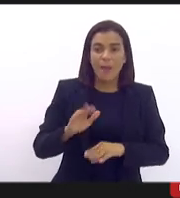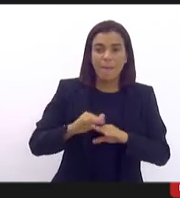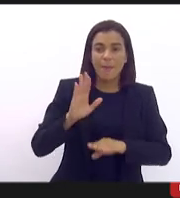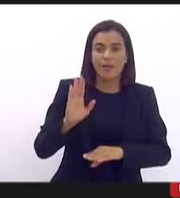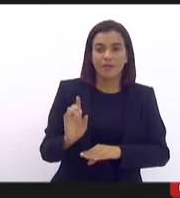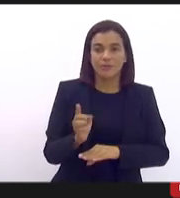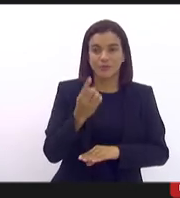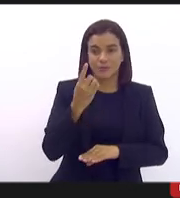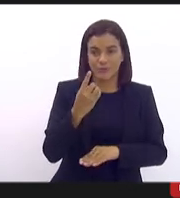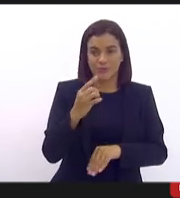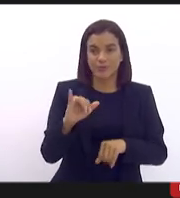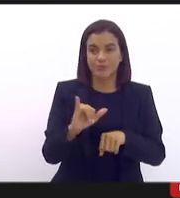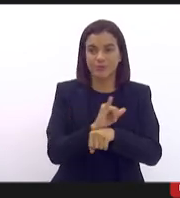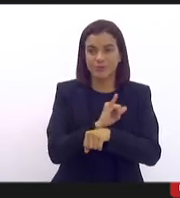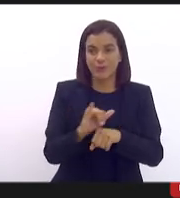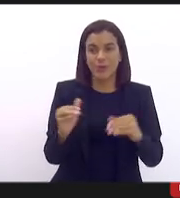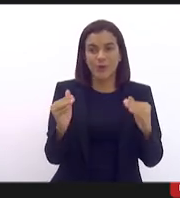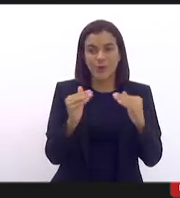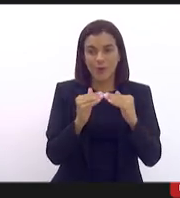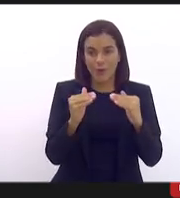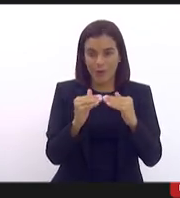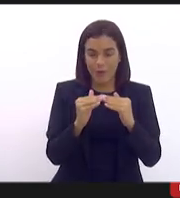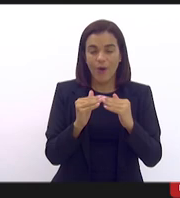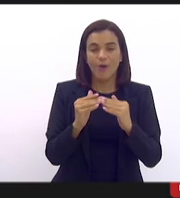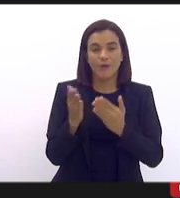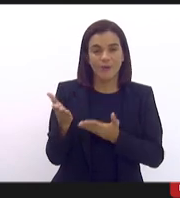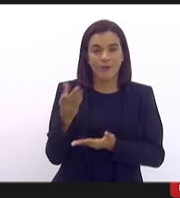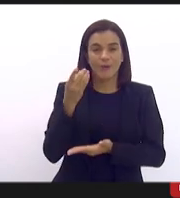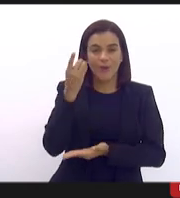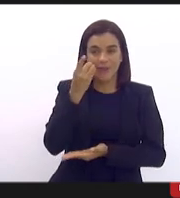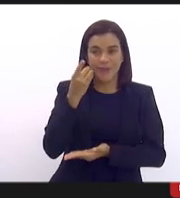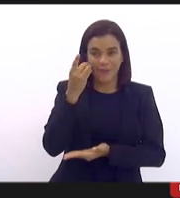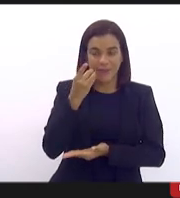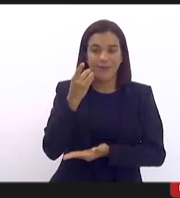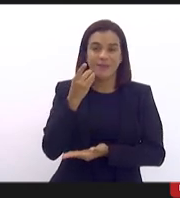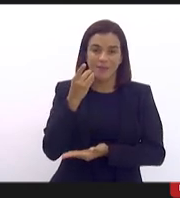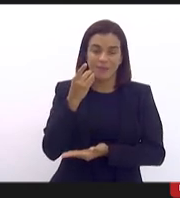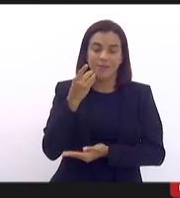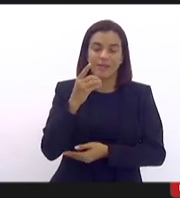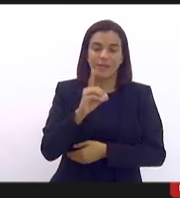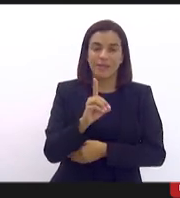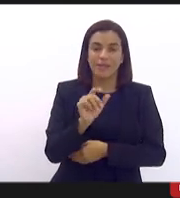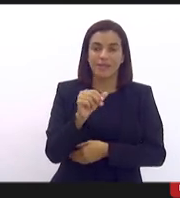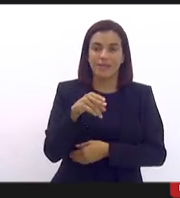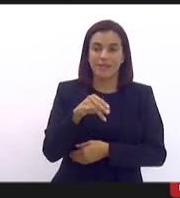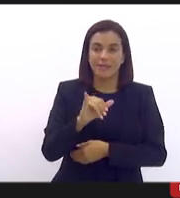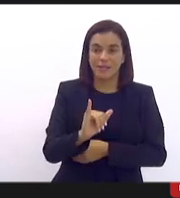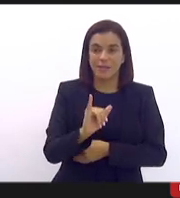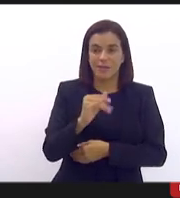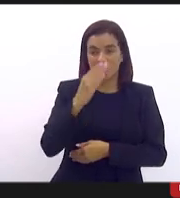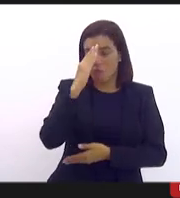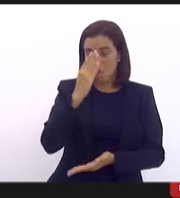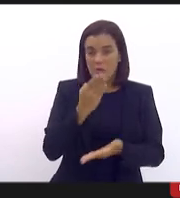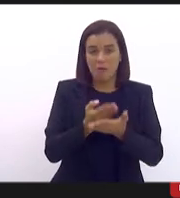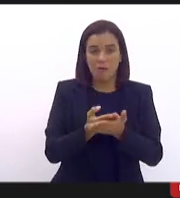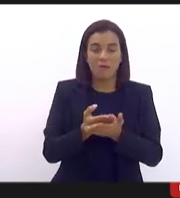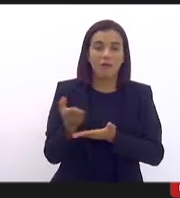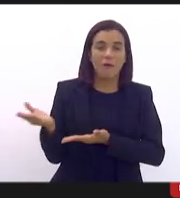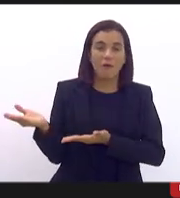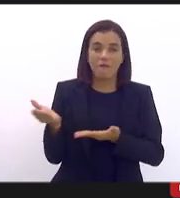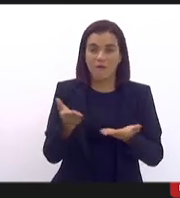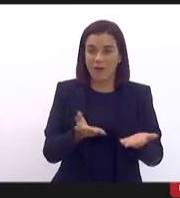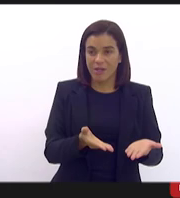instrumento. E eu concordo com a fala da deputada Dani Balbi. Eu não acredito que essa convocação feita